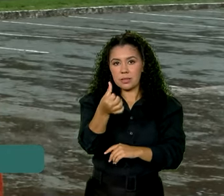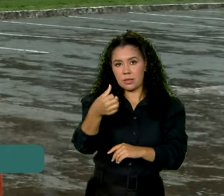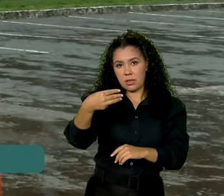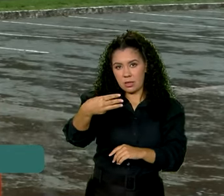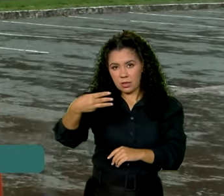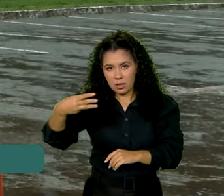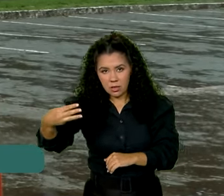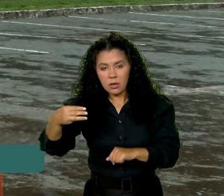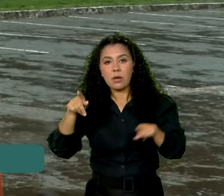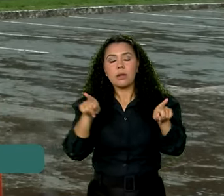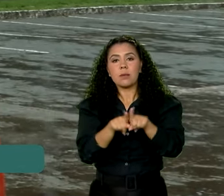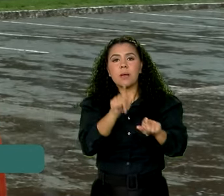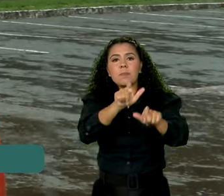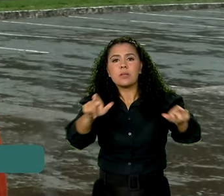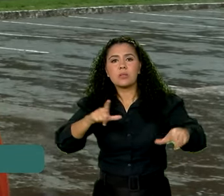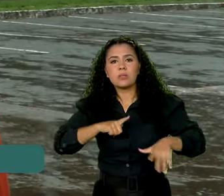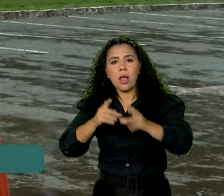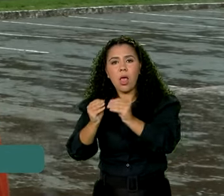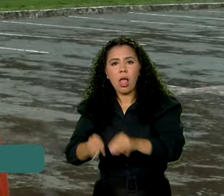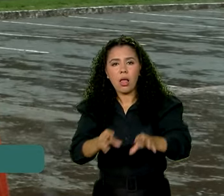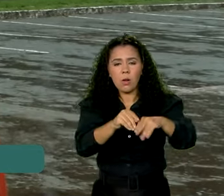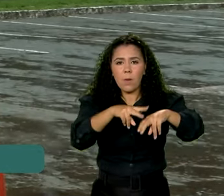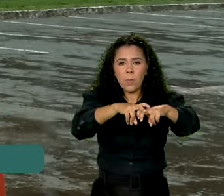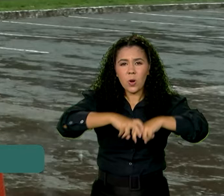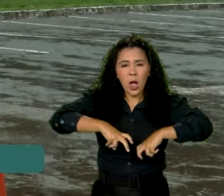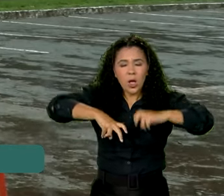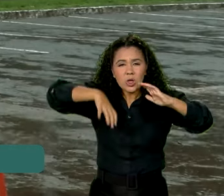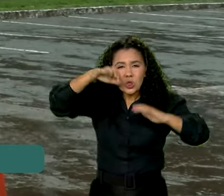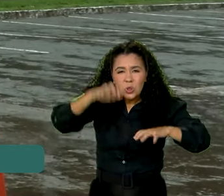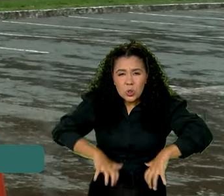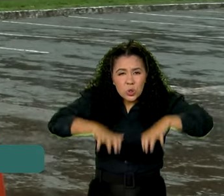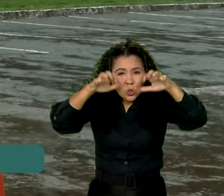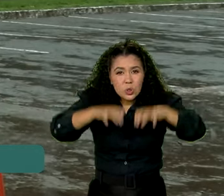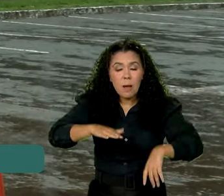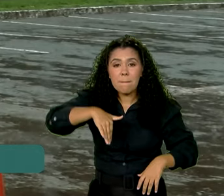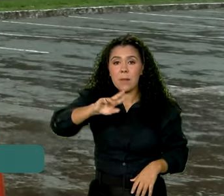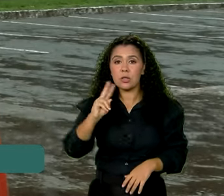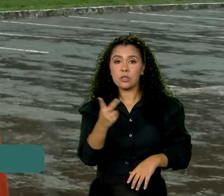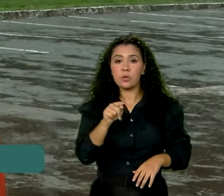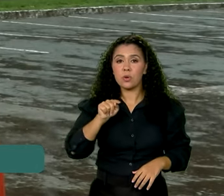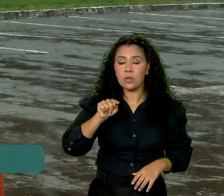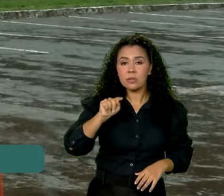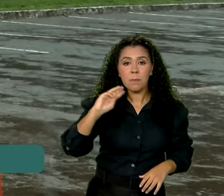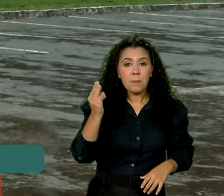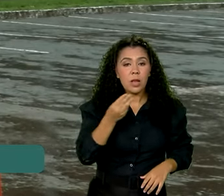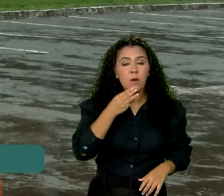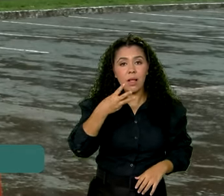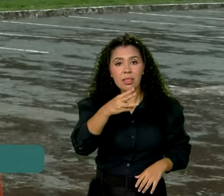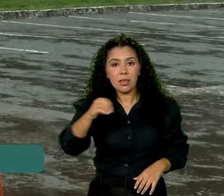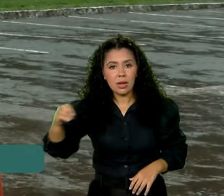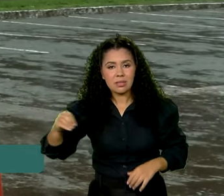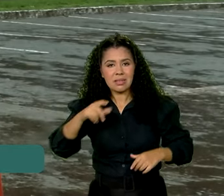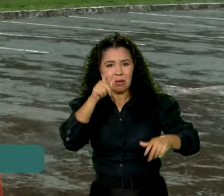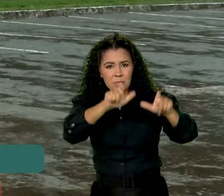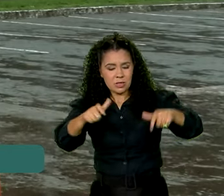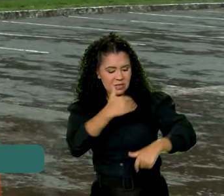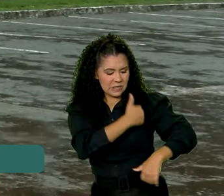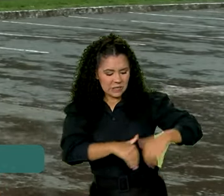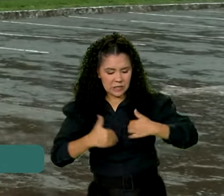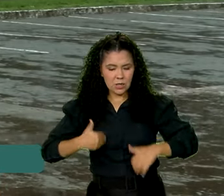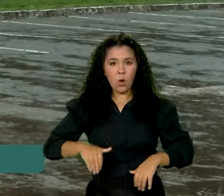581.633, afetados pelas enchentes, mais de 2.300.000, feridos são